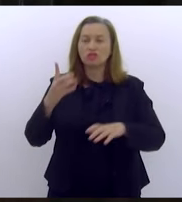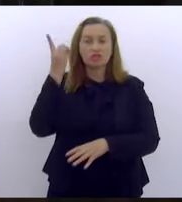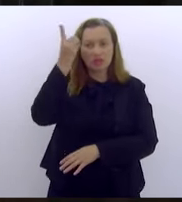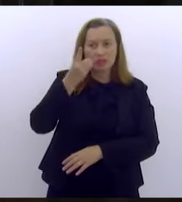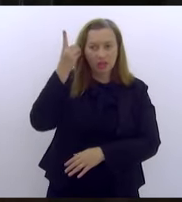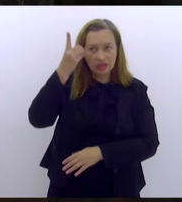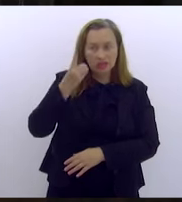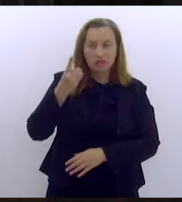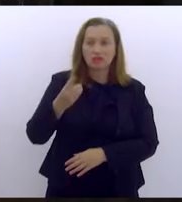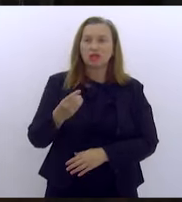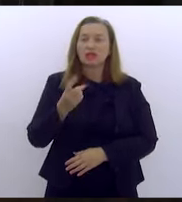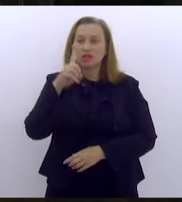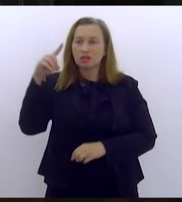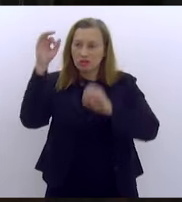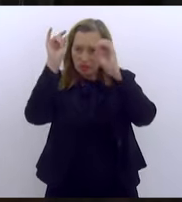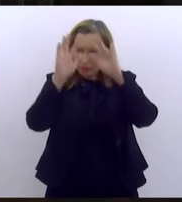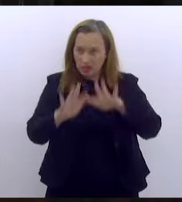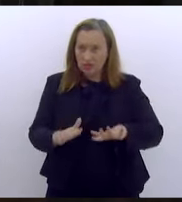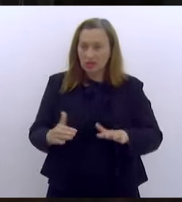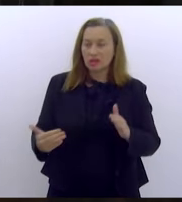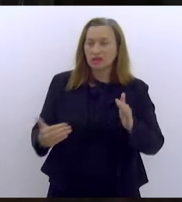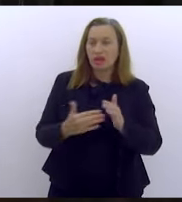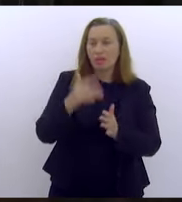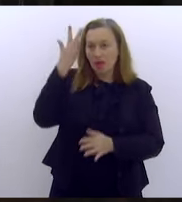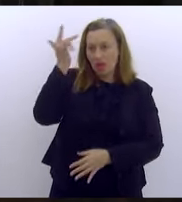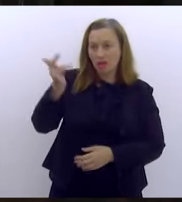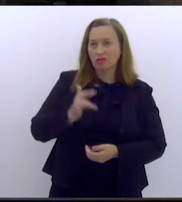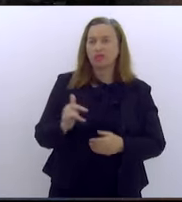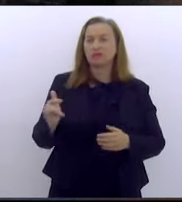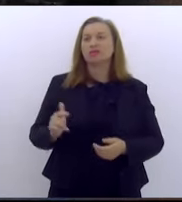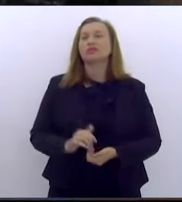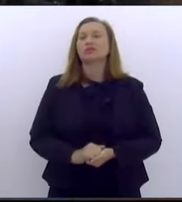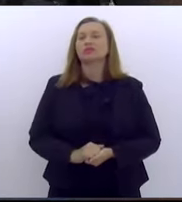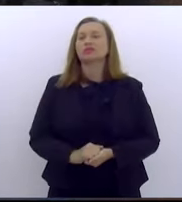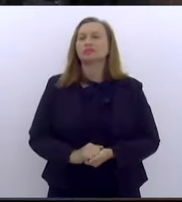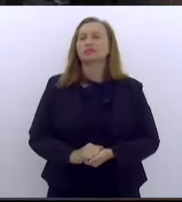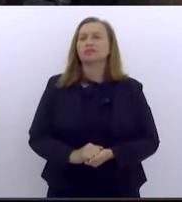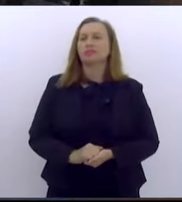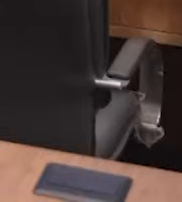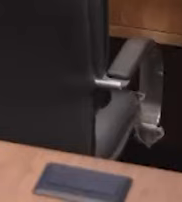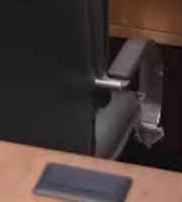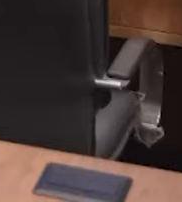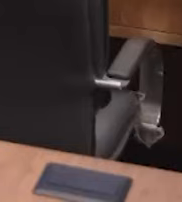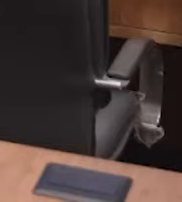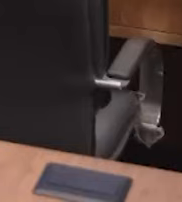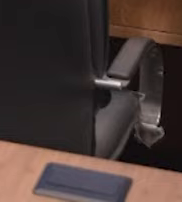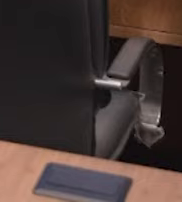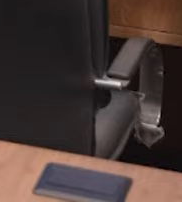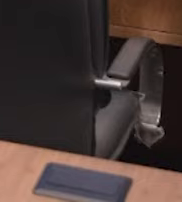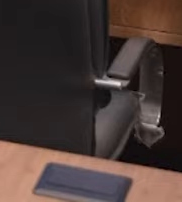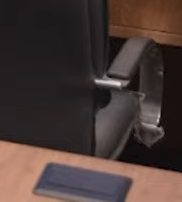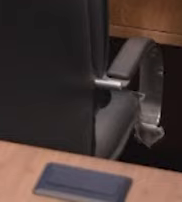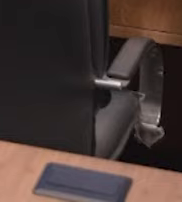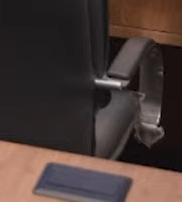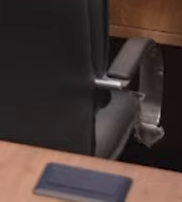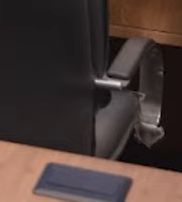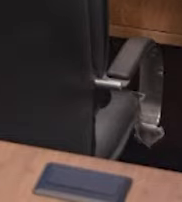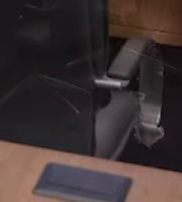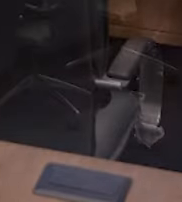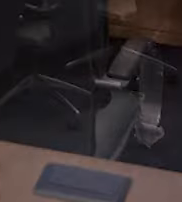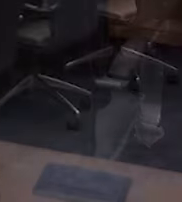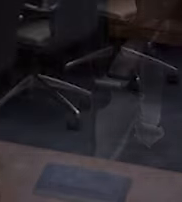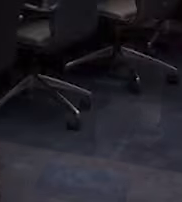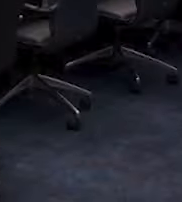bom? Ficar com Deus. Até amanhã, se Deus quiser.